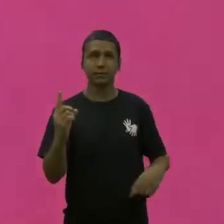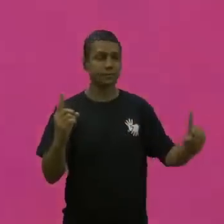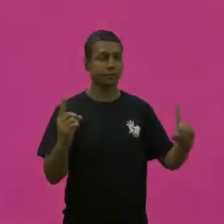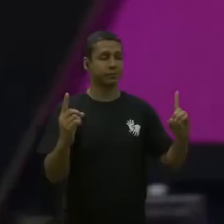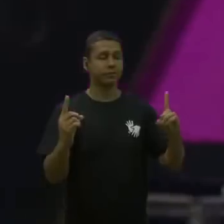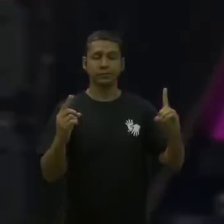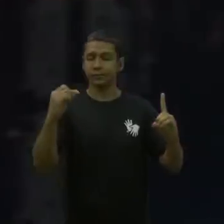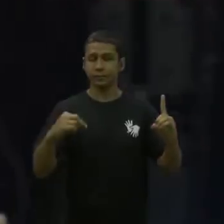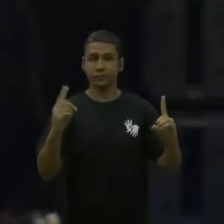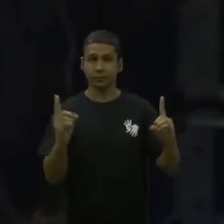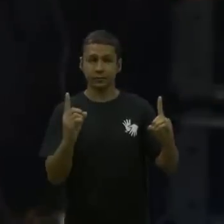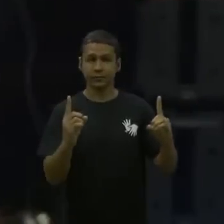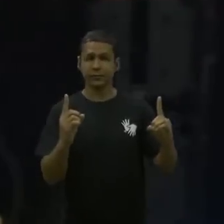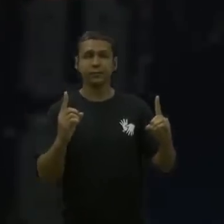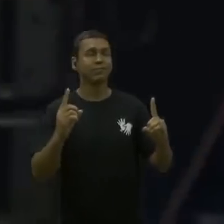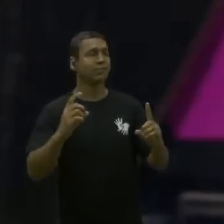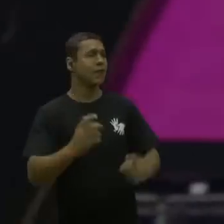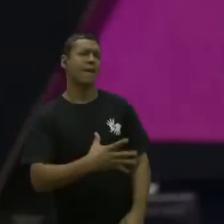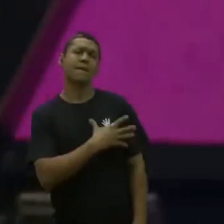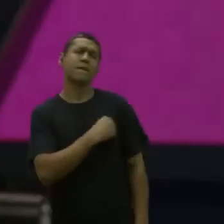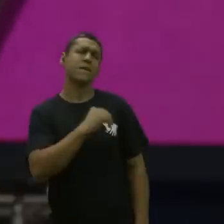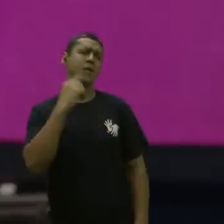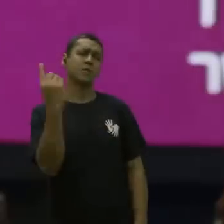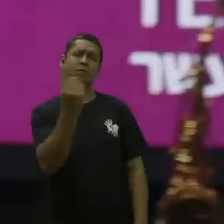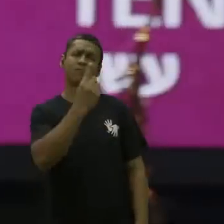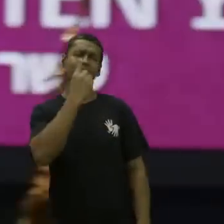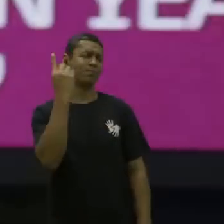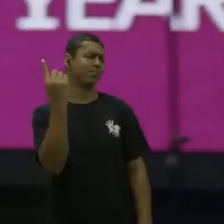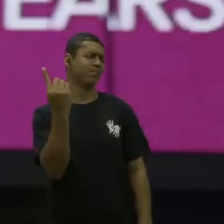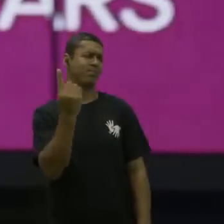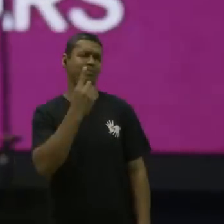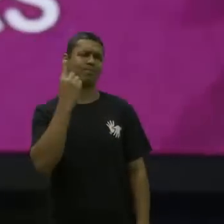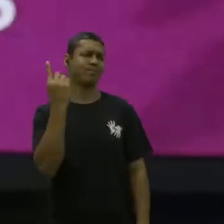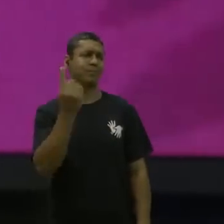E ela começa a gritar: filho de Davi.